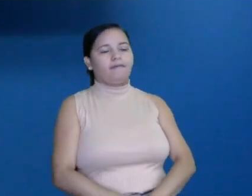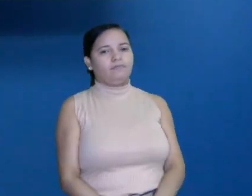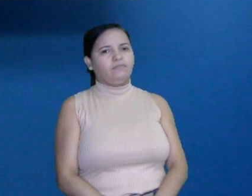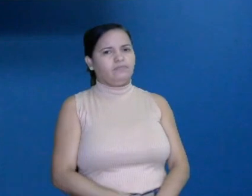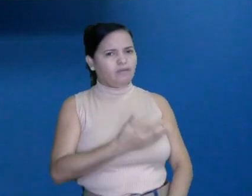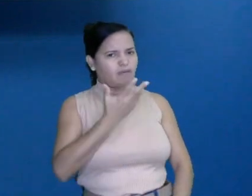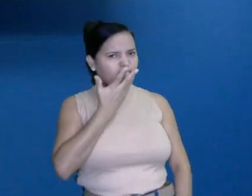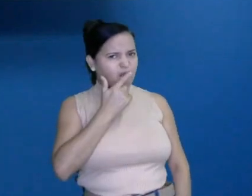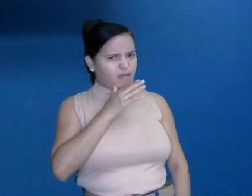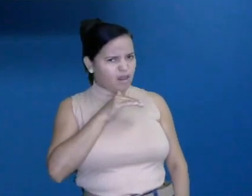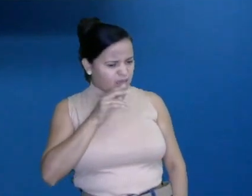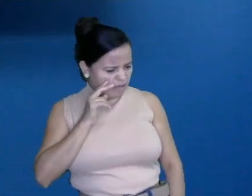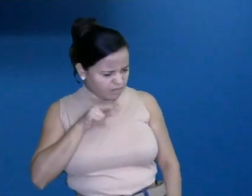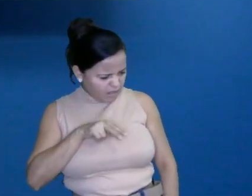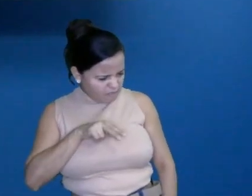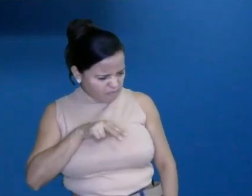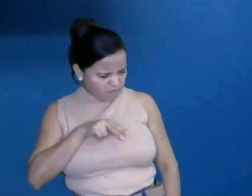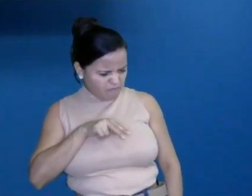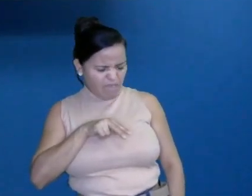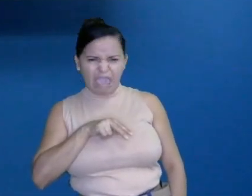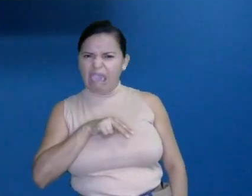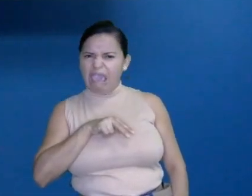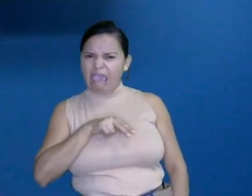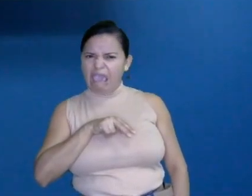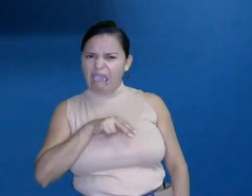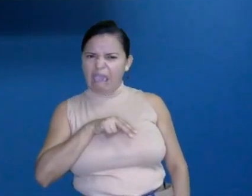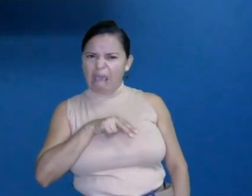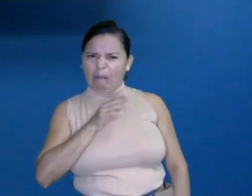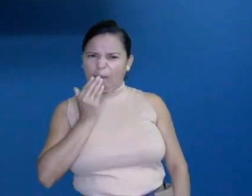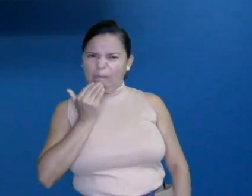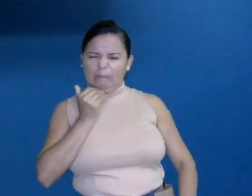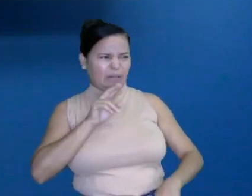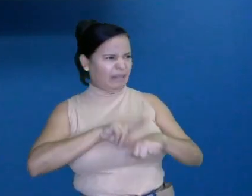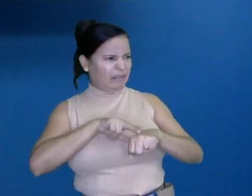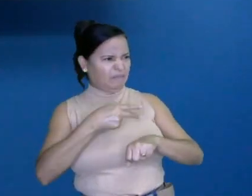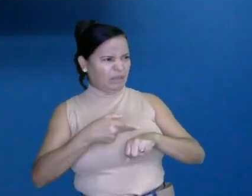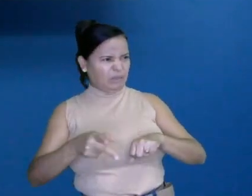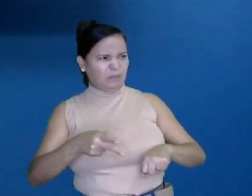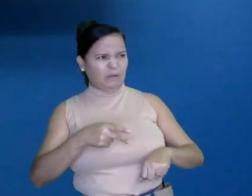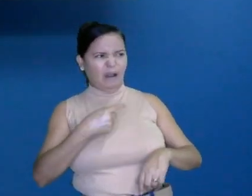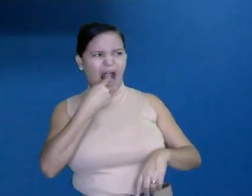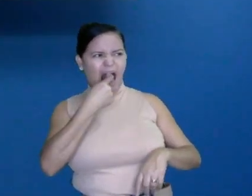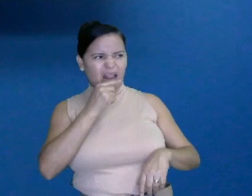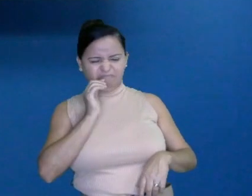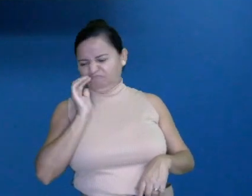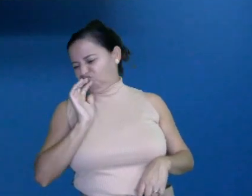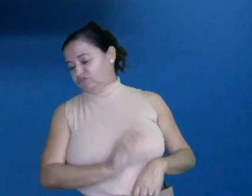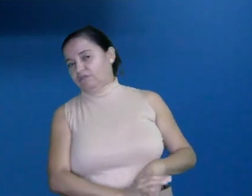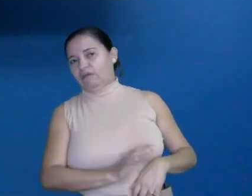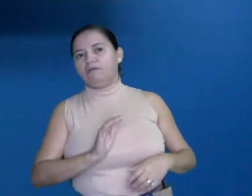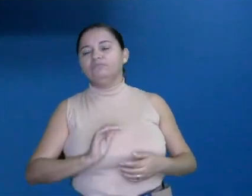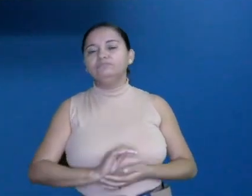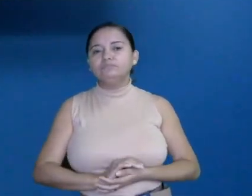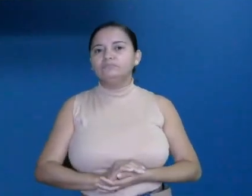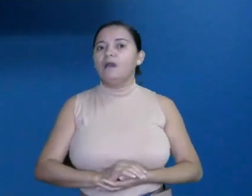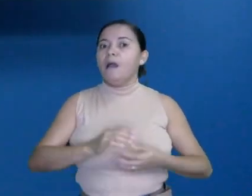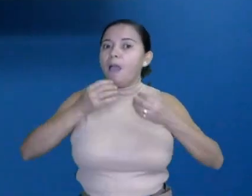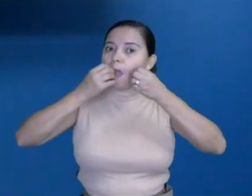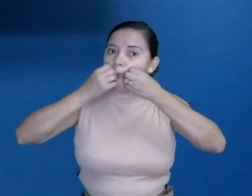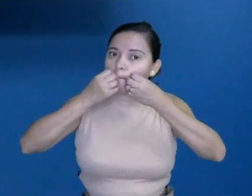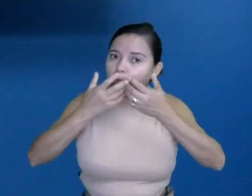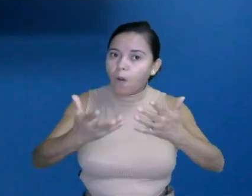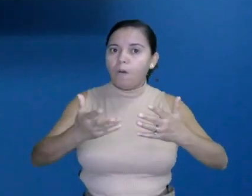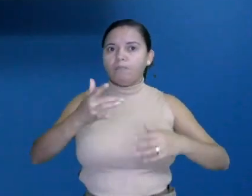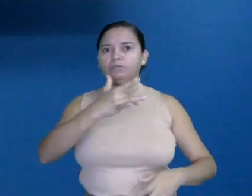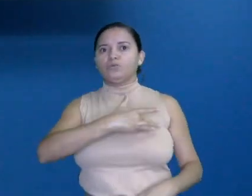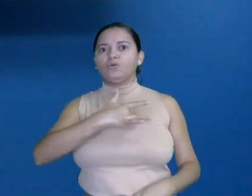come verdura. Quando vê uma verdura na sopa, é verdura. Só que essa verdura faz tão bem para o teu corpo, tão bem para a